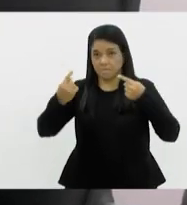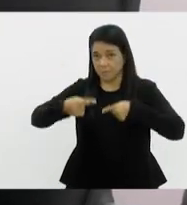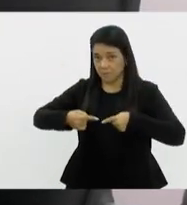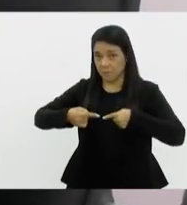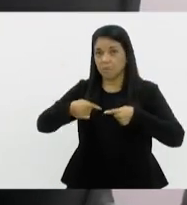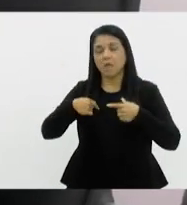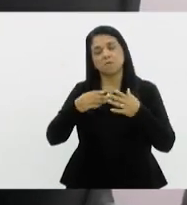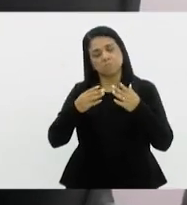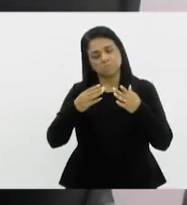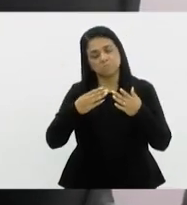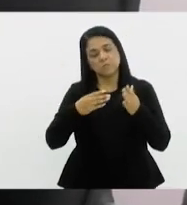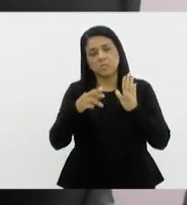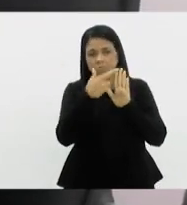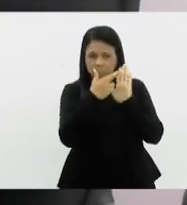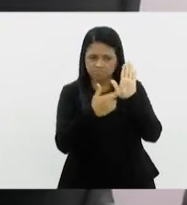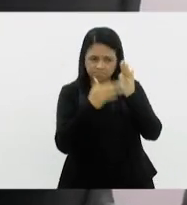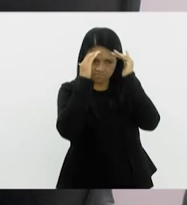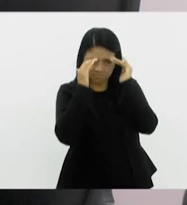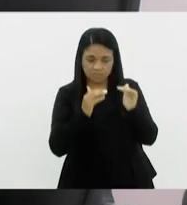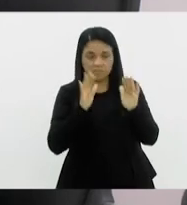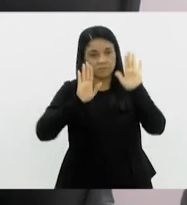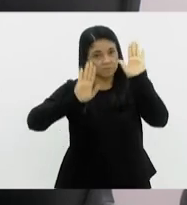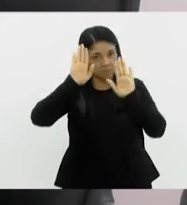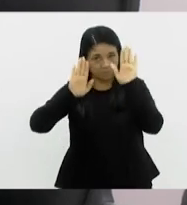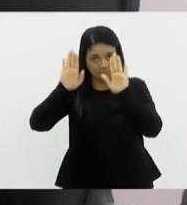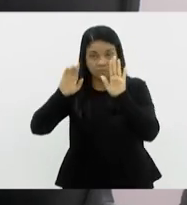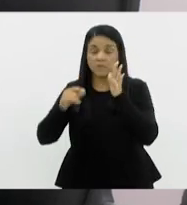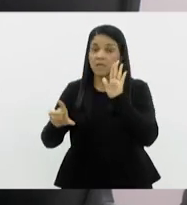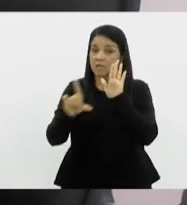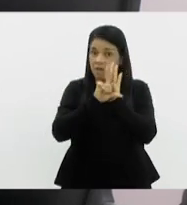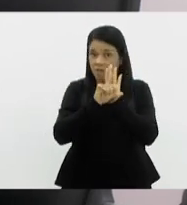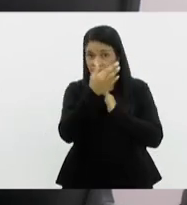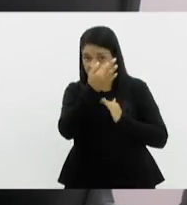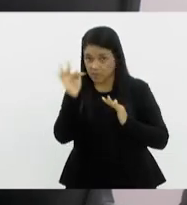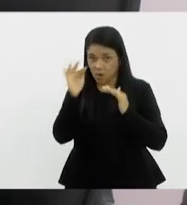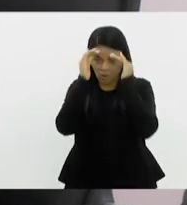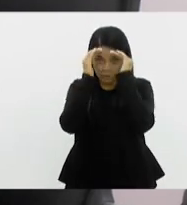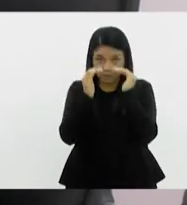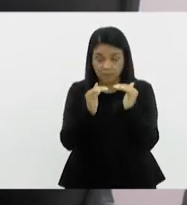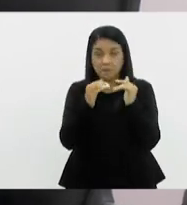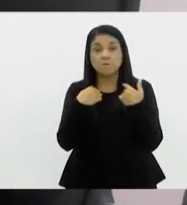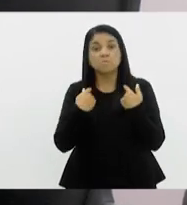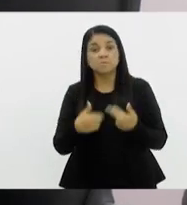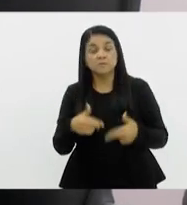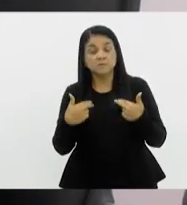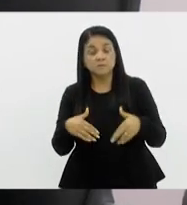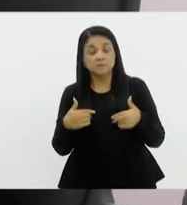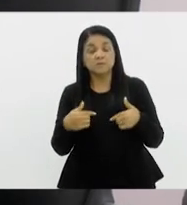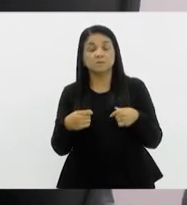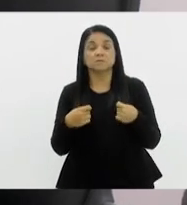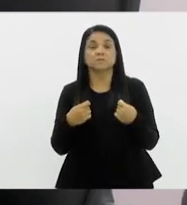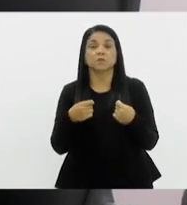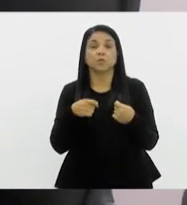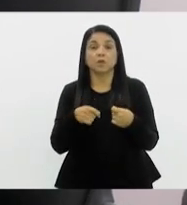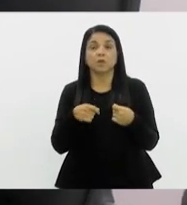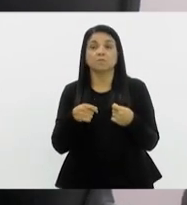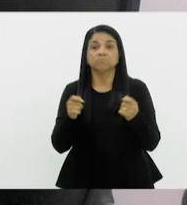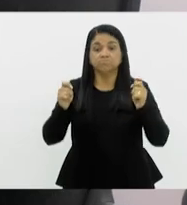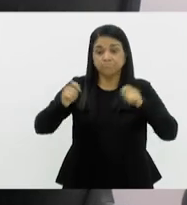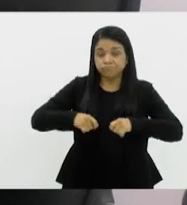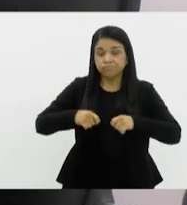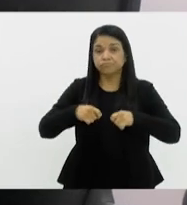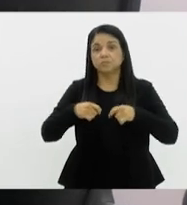tem que respeitar as normas gerais de direito e, sobretudo, a legislação federal, mas é possível que o Parlamento Estadual